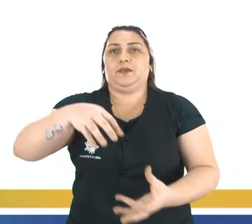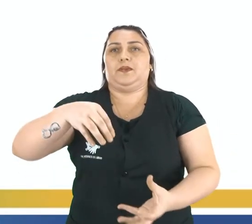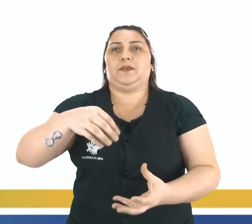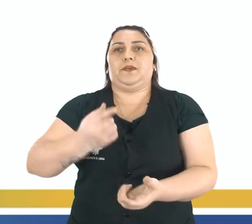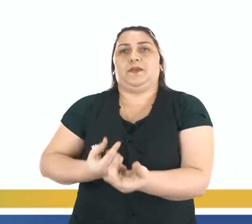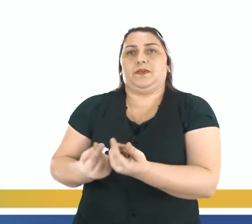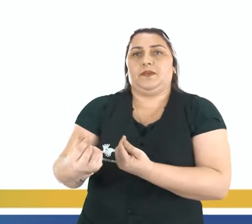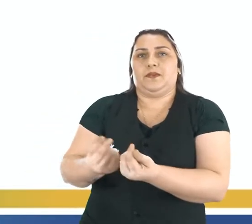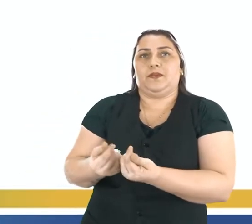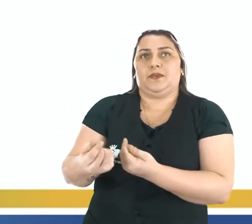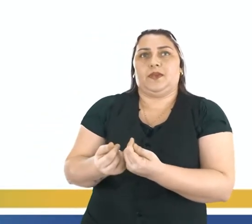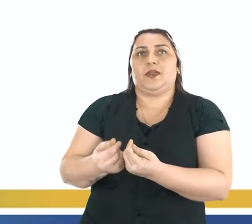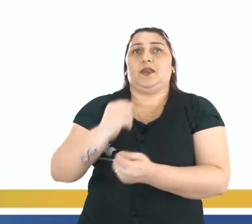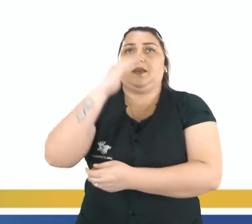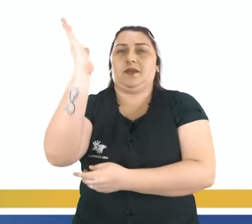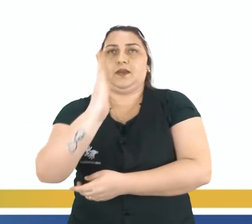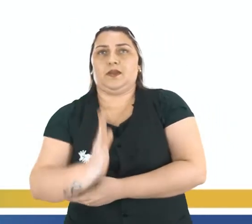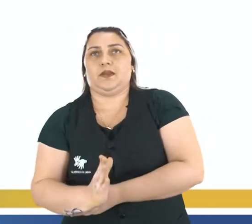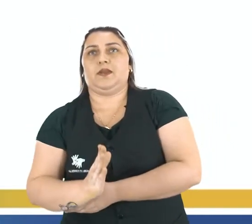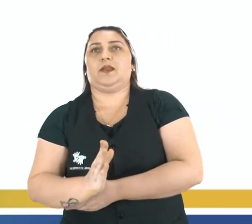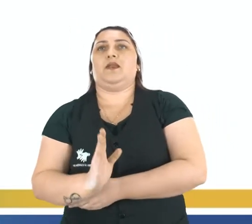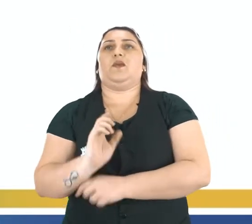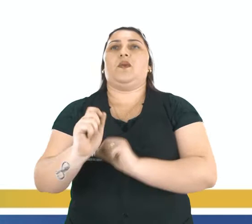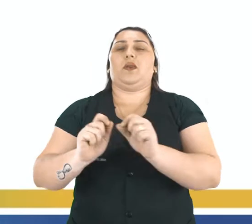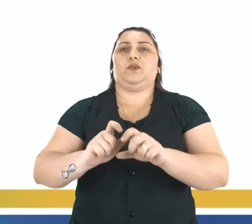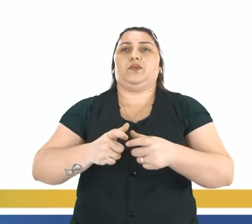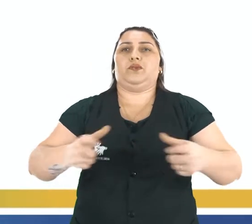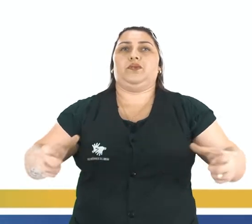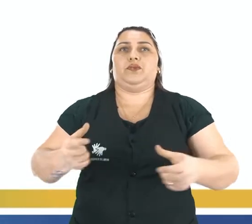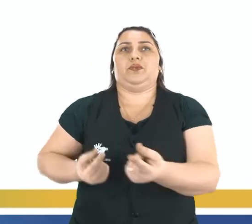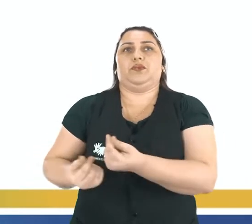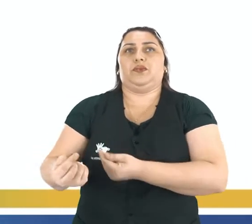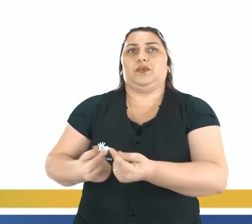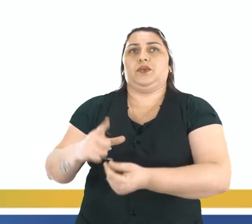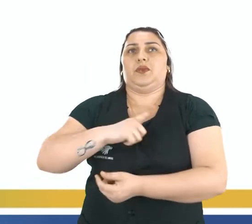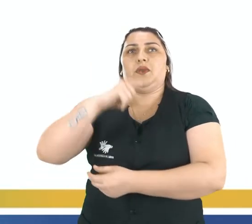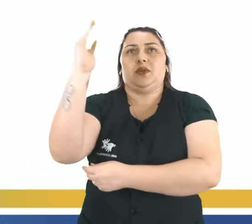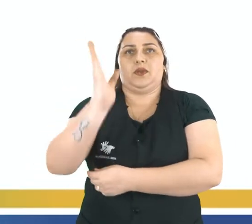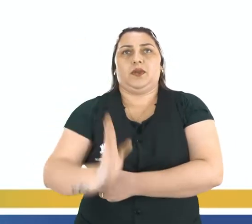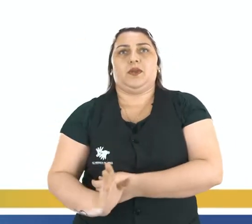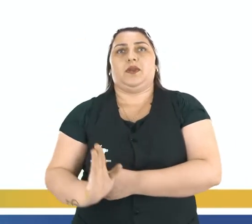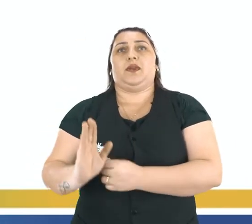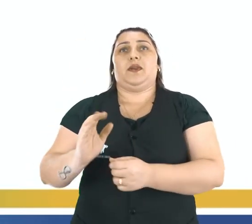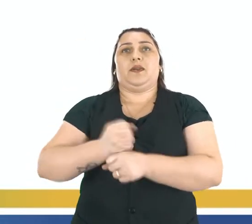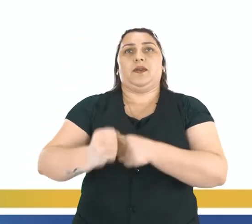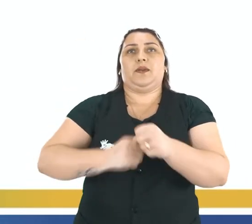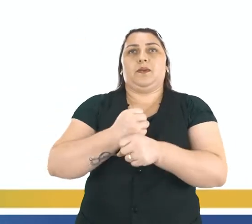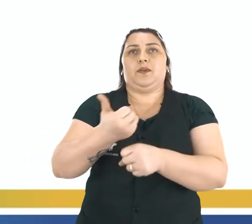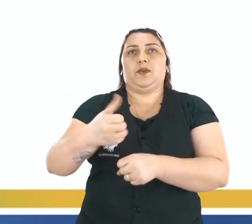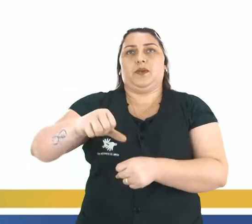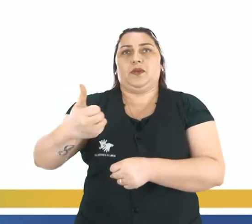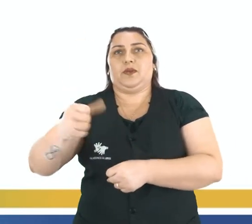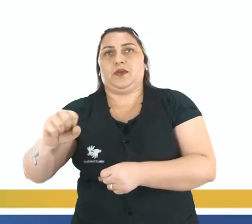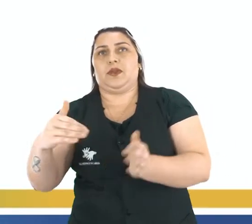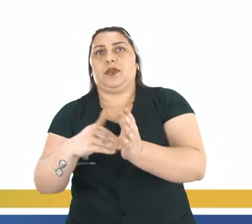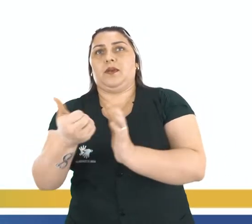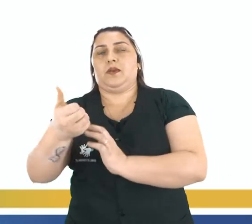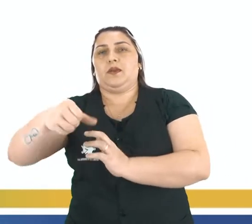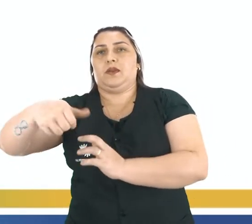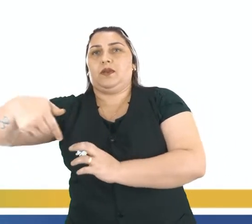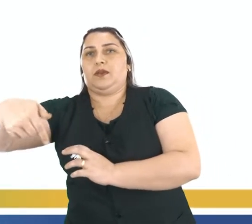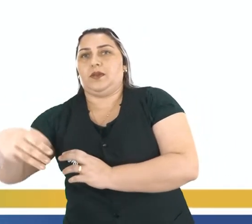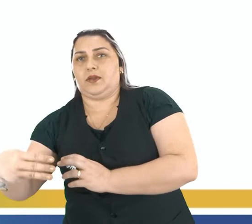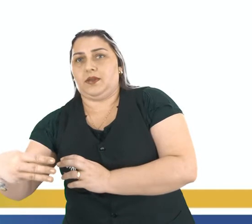milagre econômico brasileiro, corresponde ao crescimento econômico ocorrido no Brasil entre os anos de 1968 e